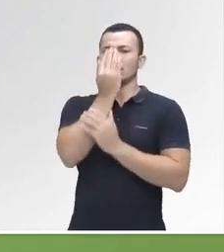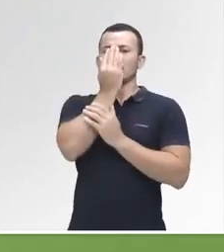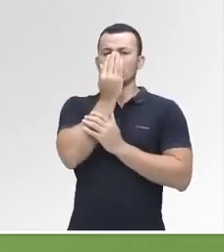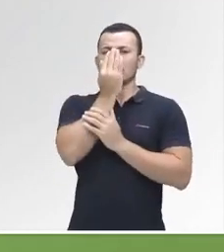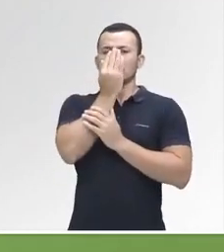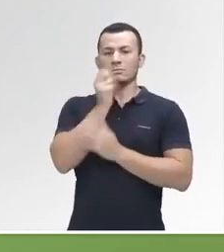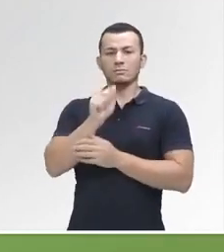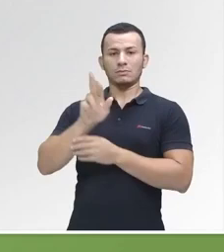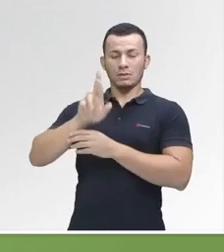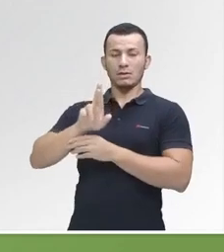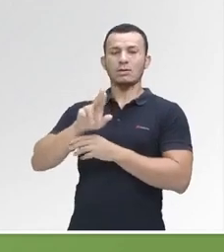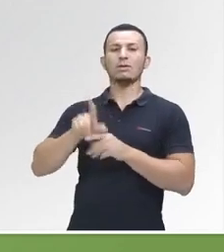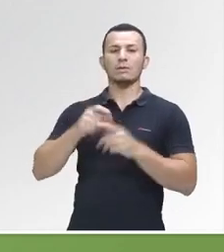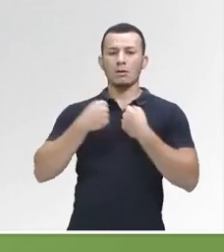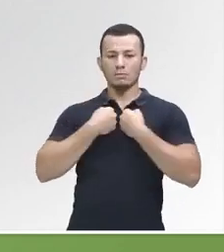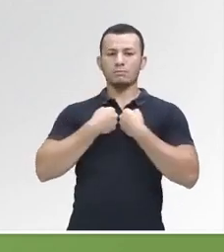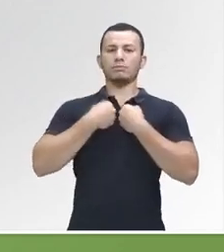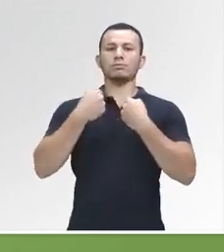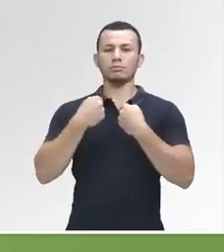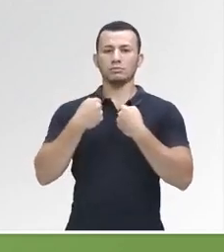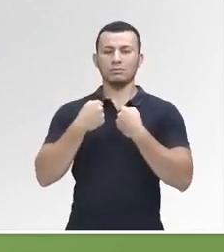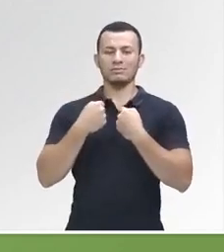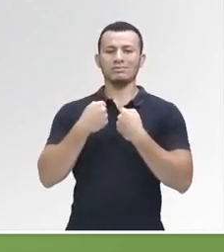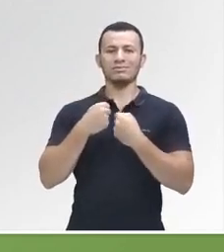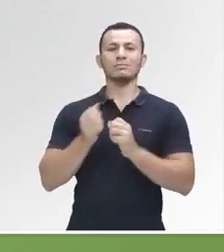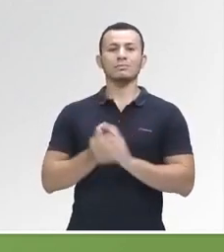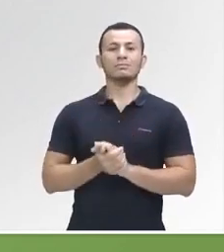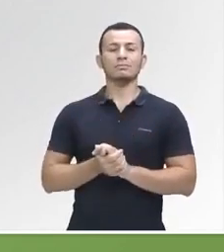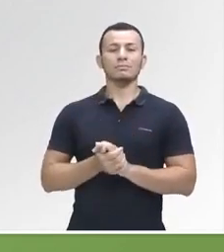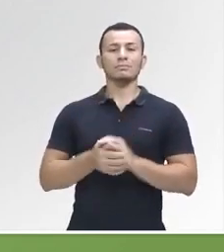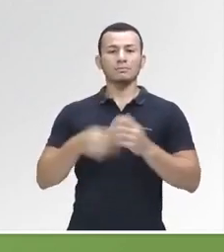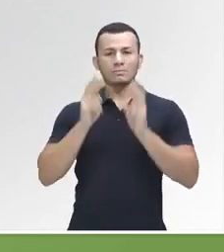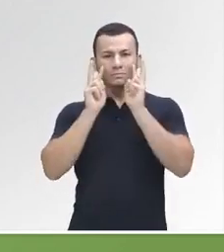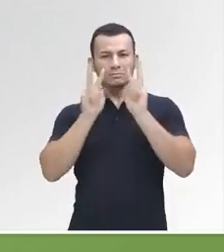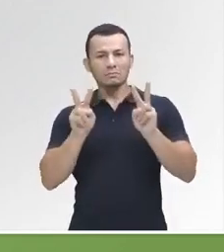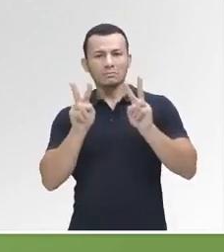o desfibrilador. Você pode ver que